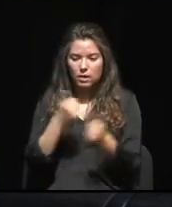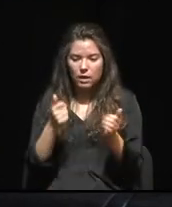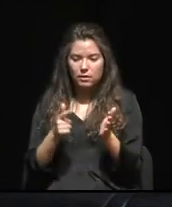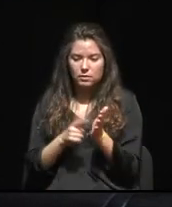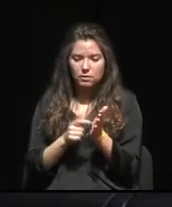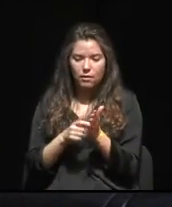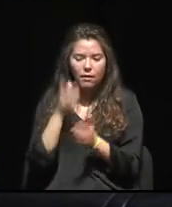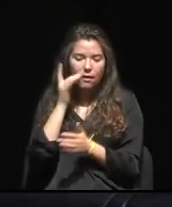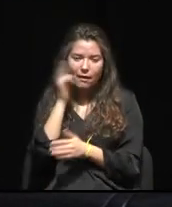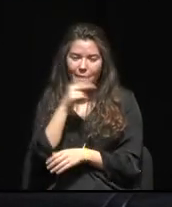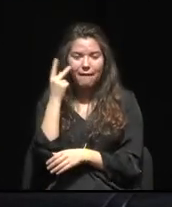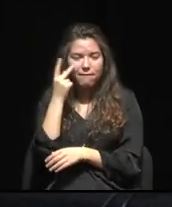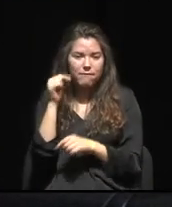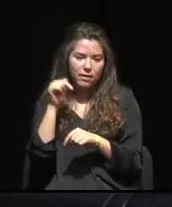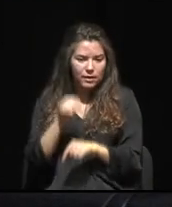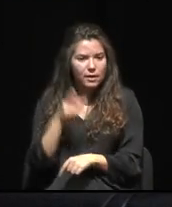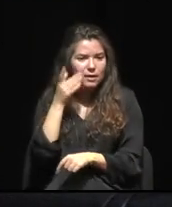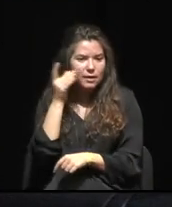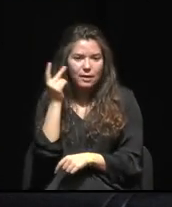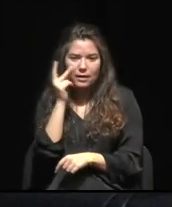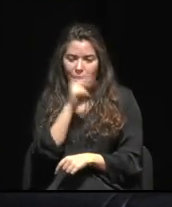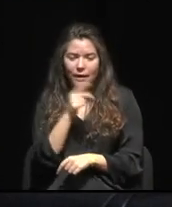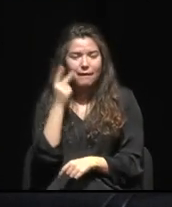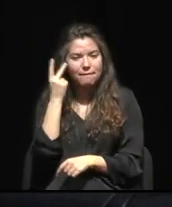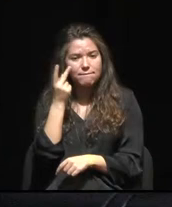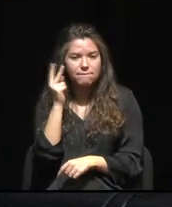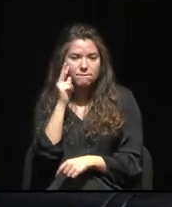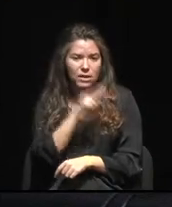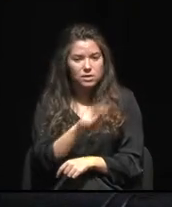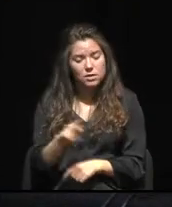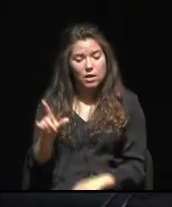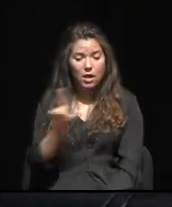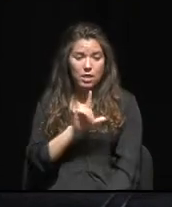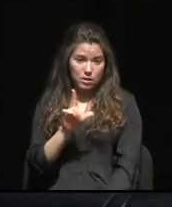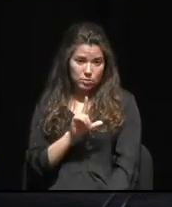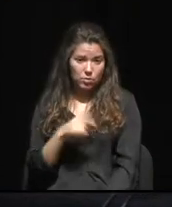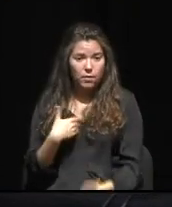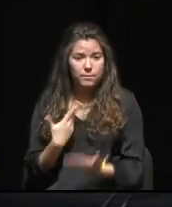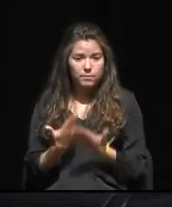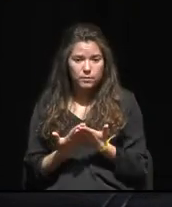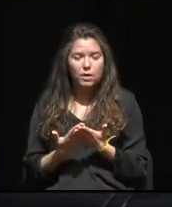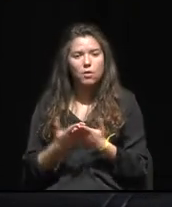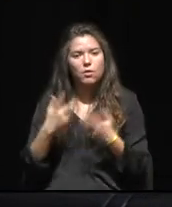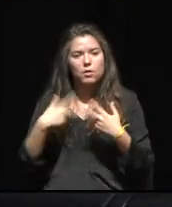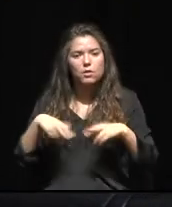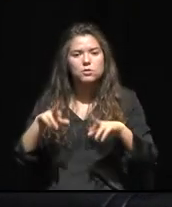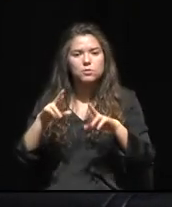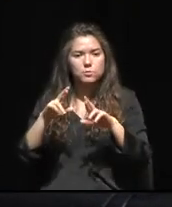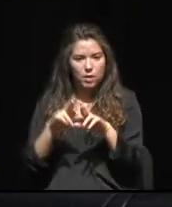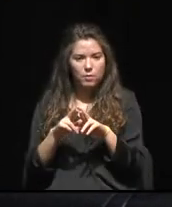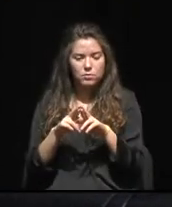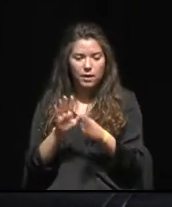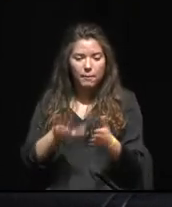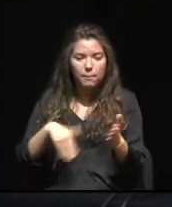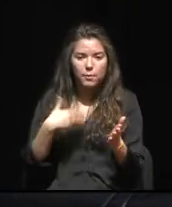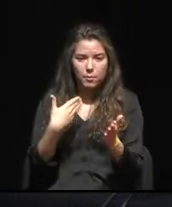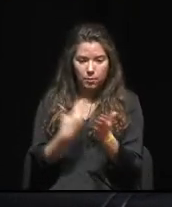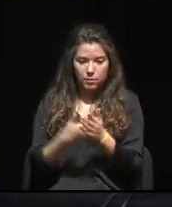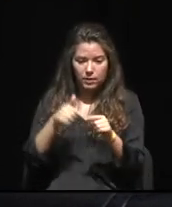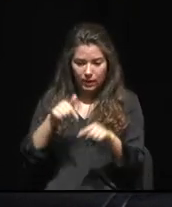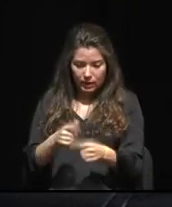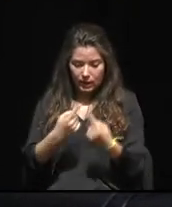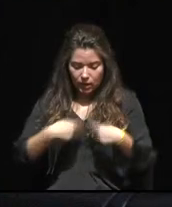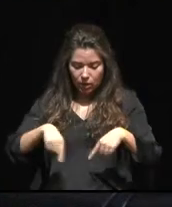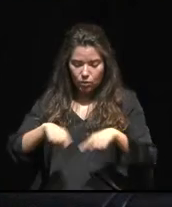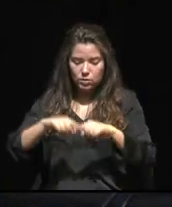vida de quem cá vive e de quem visita Lisboa esperamos então que a proposta de requalificação da atadas nidades volte rapidamente à reunião